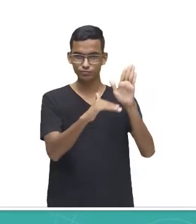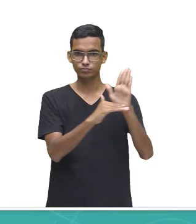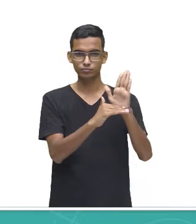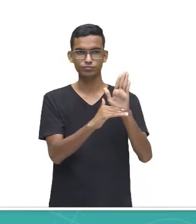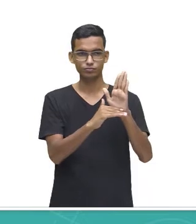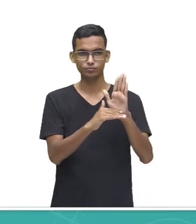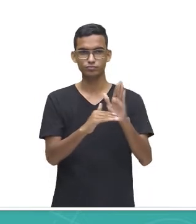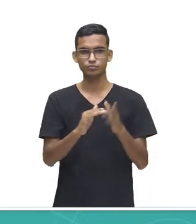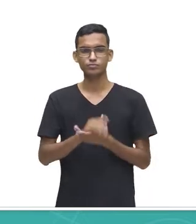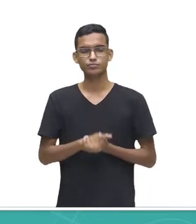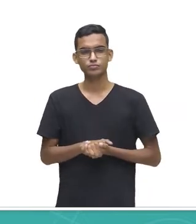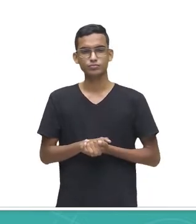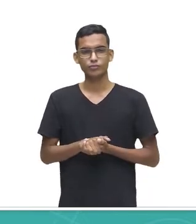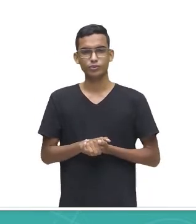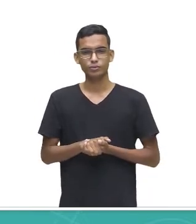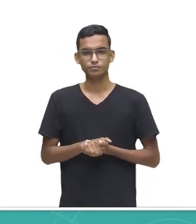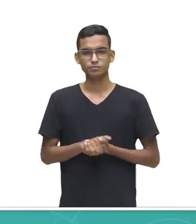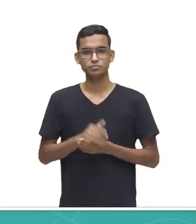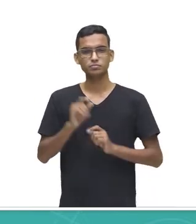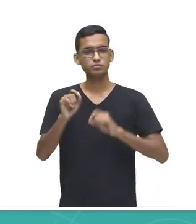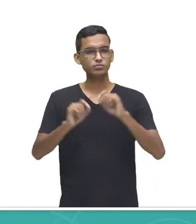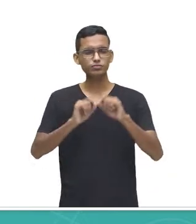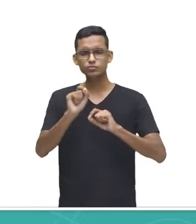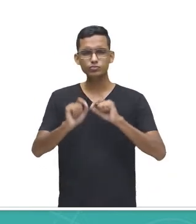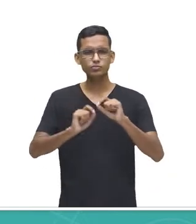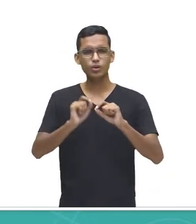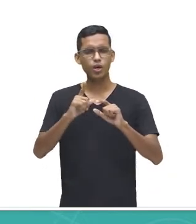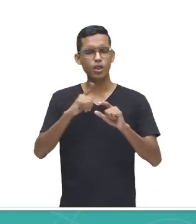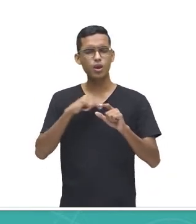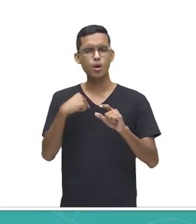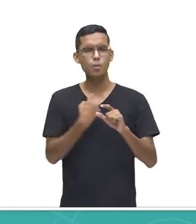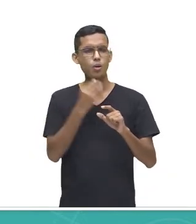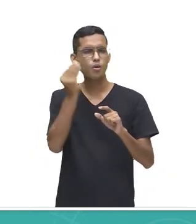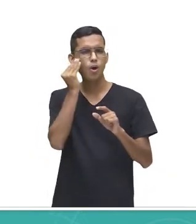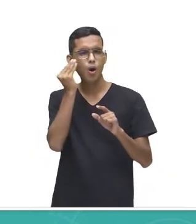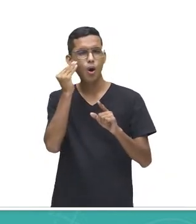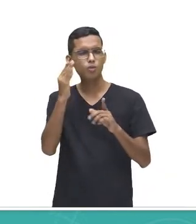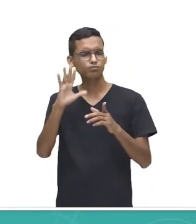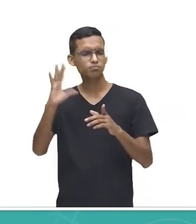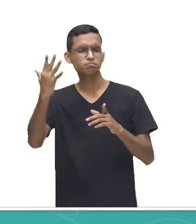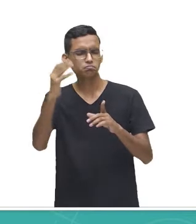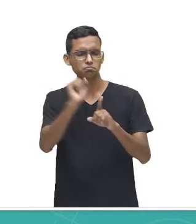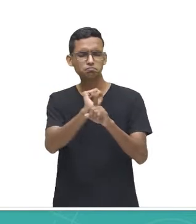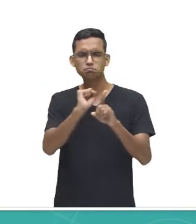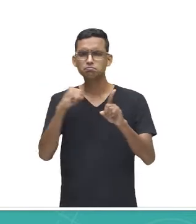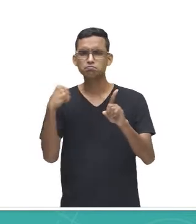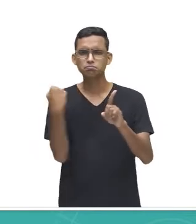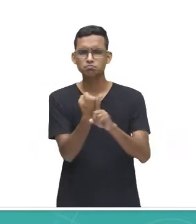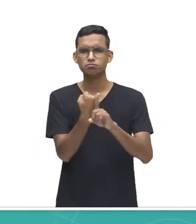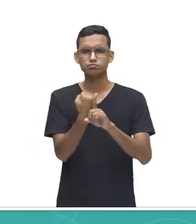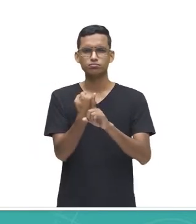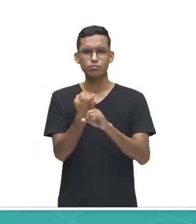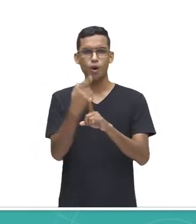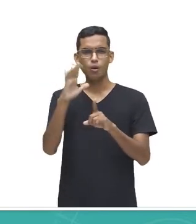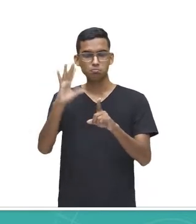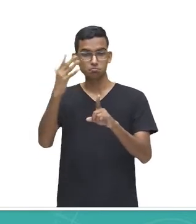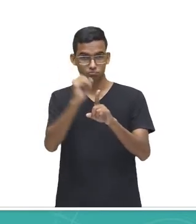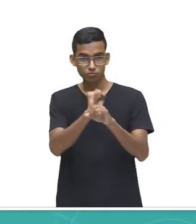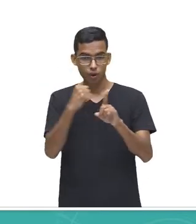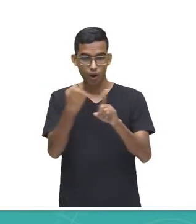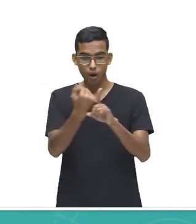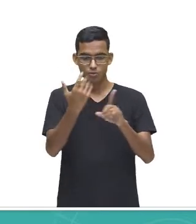o fenômeno social, como ele se apresenta? Porque o fenômeno religioso, ele vai